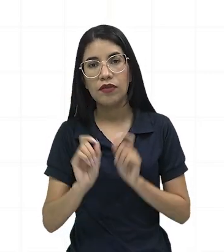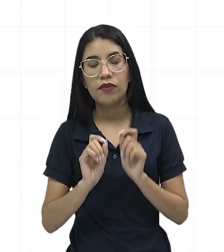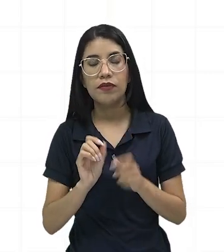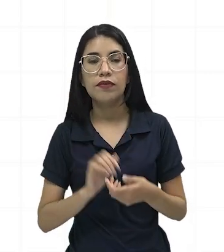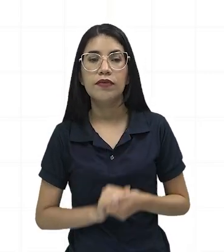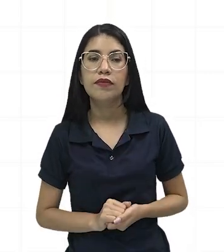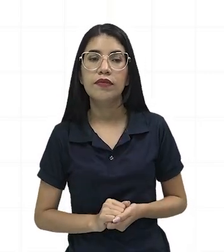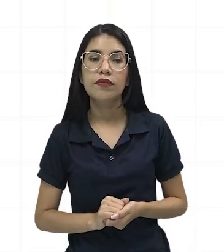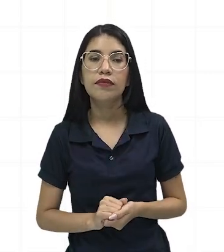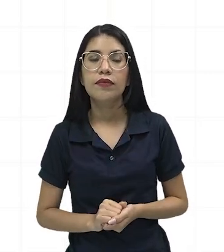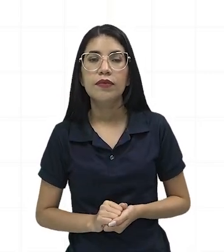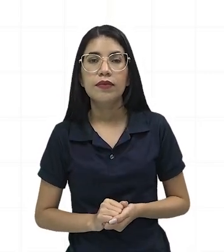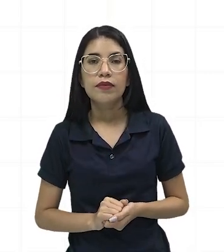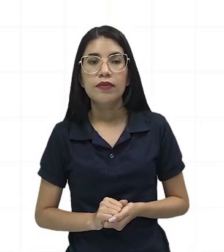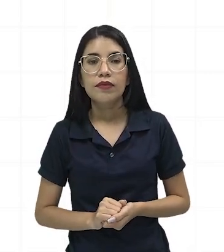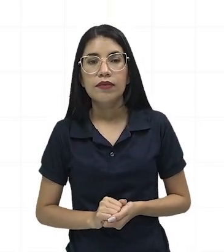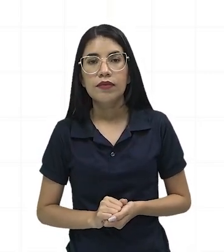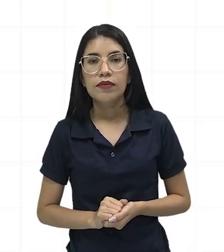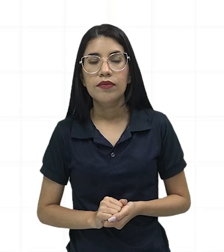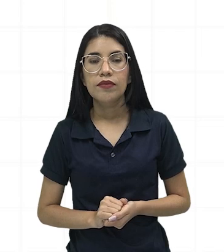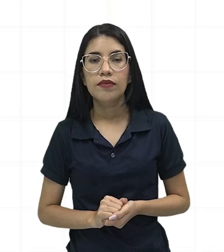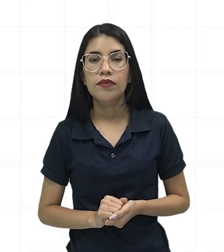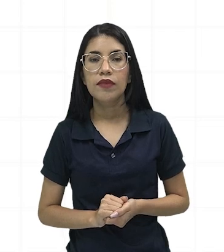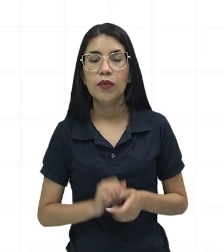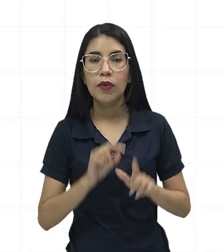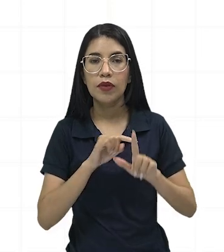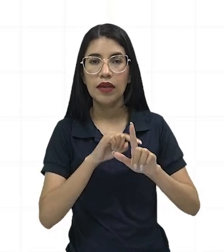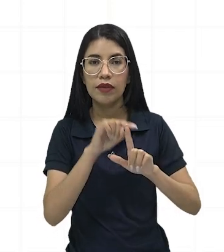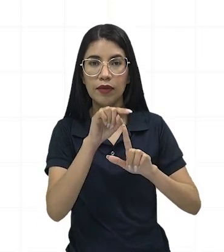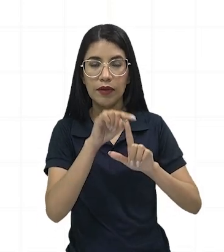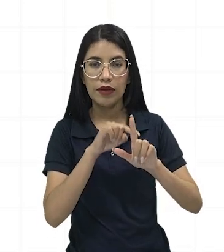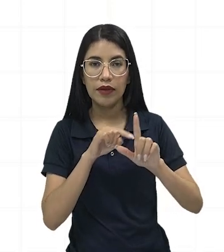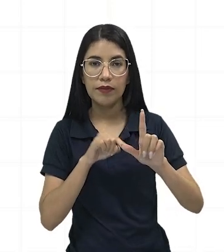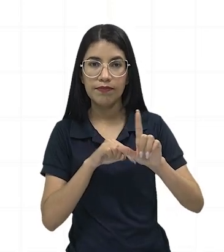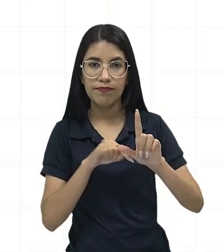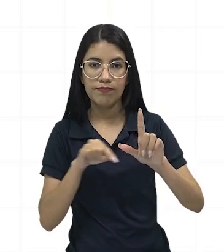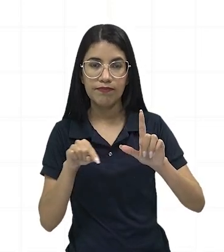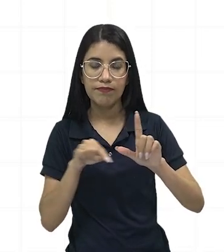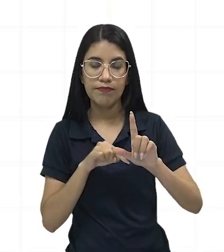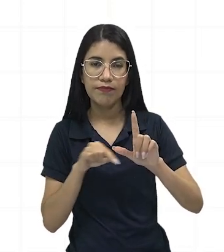Quando temos esse comprimento aqui, ó,